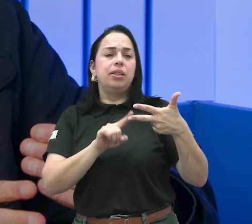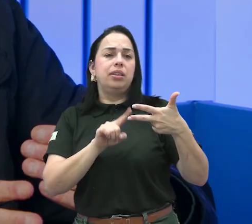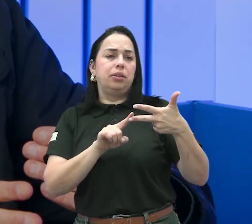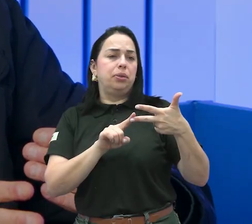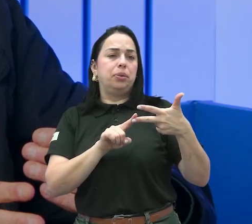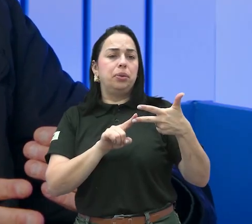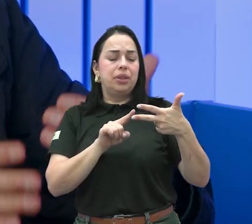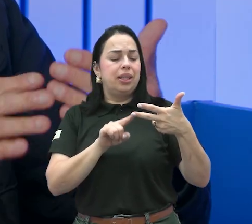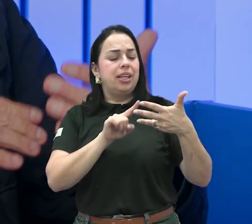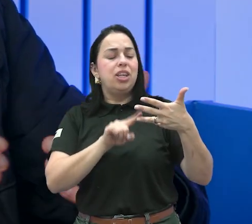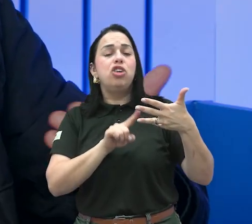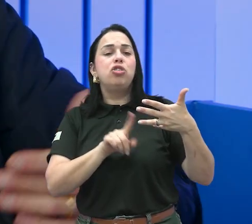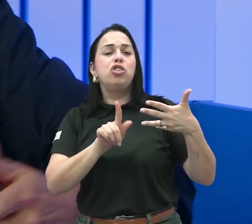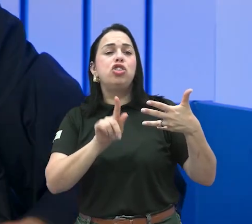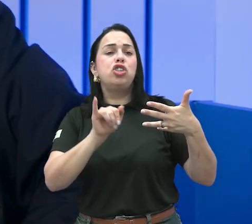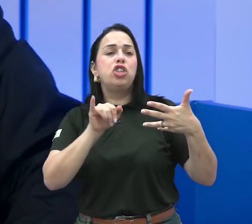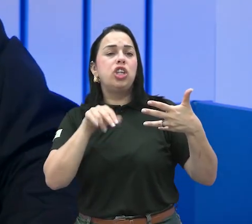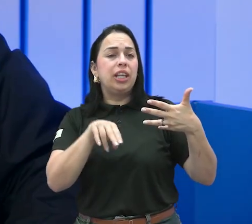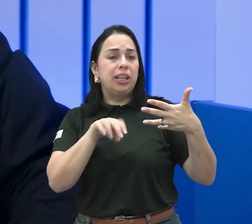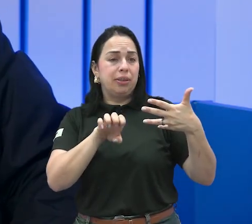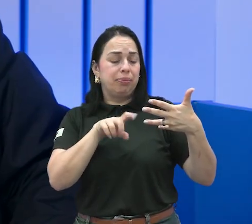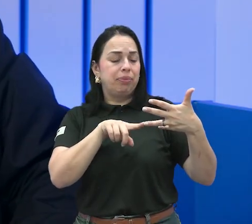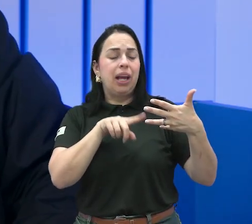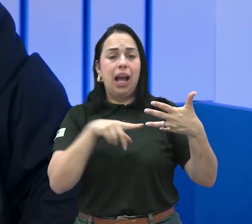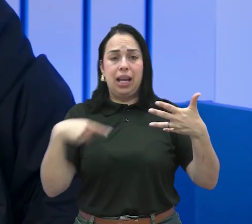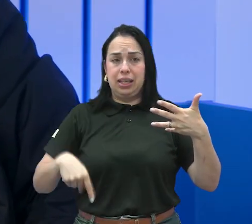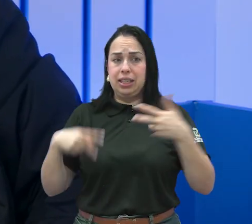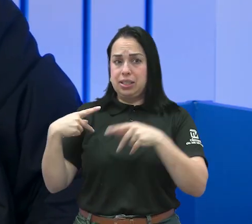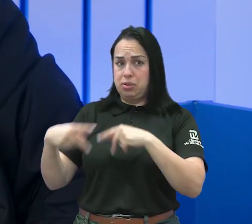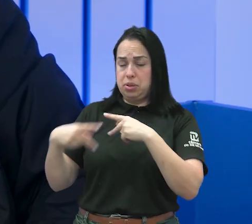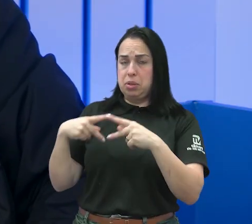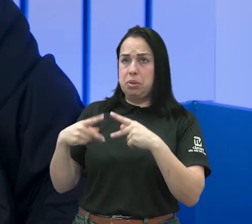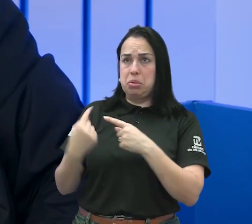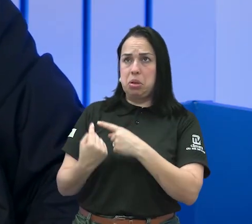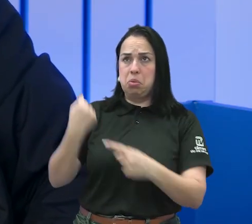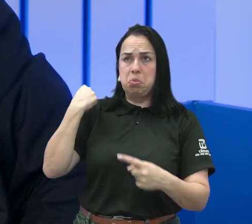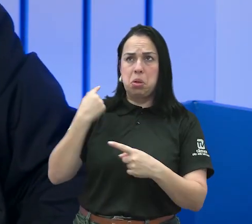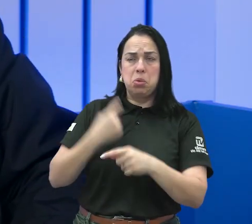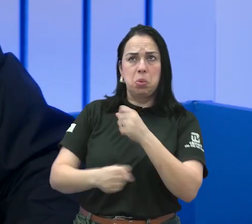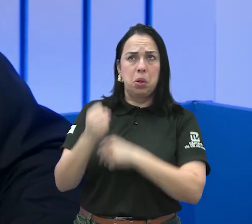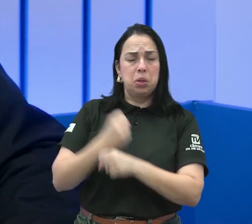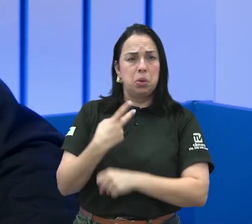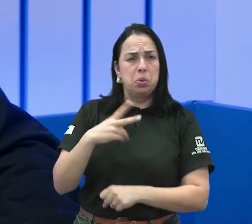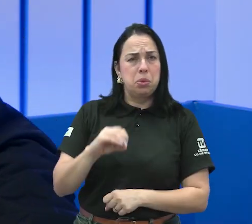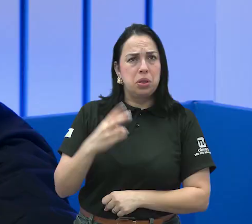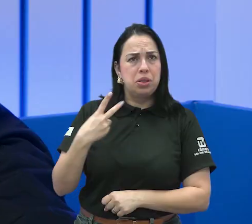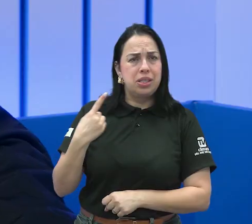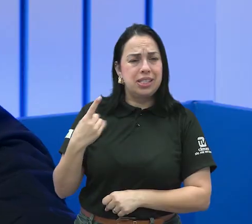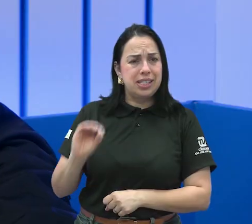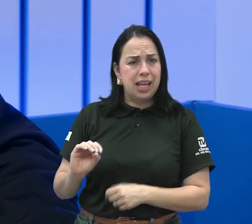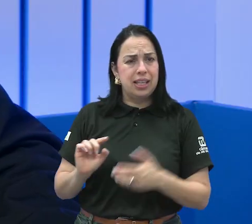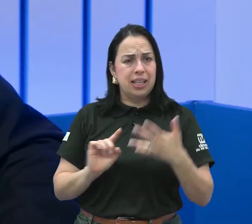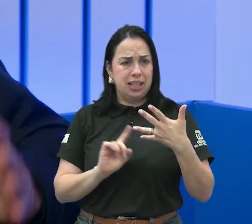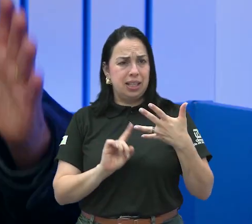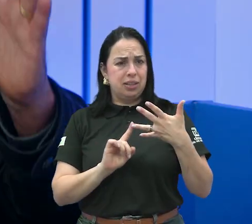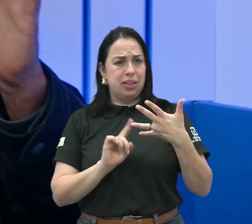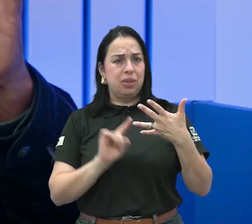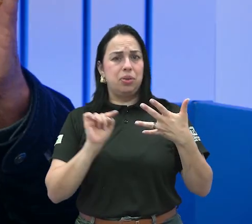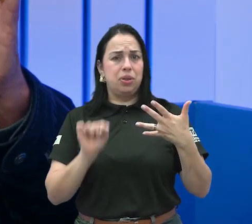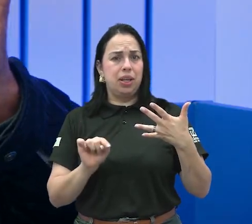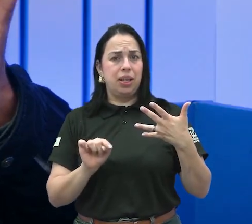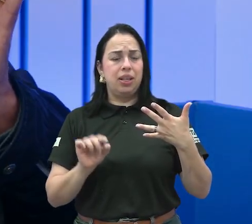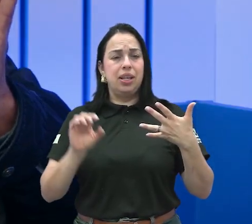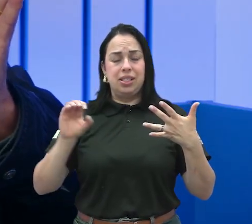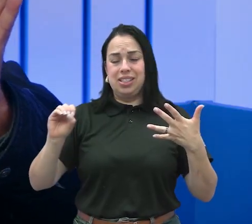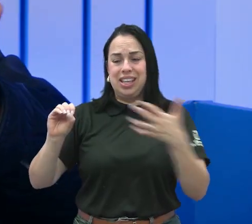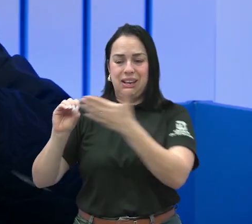Gini. Contraditoriamente, São José tem, até a última edição de 2010, se eu não me engano, um índice de Gini, que é a concentração,